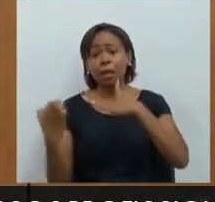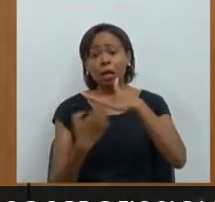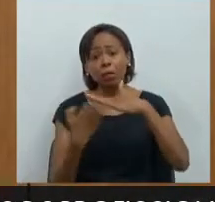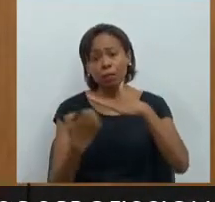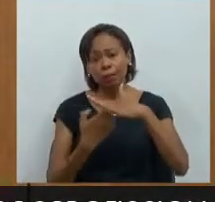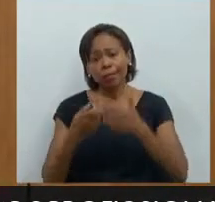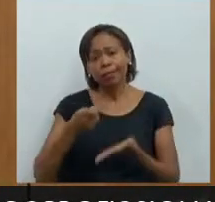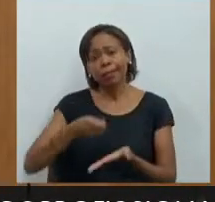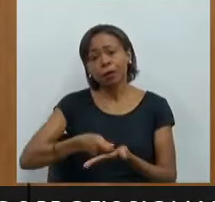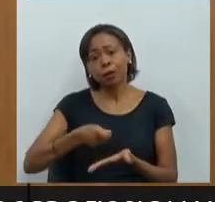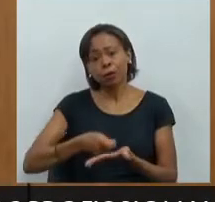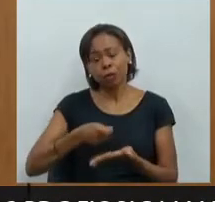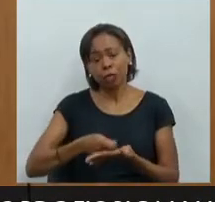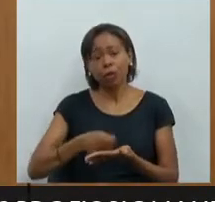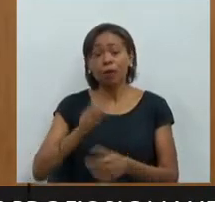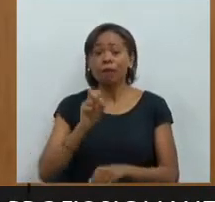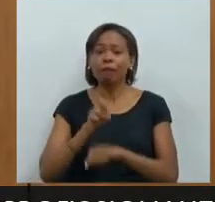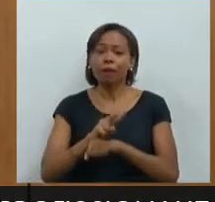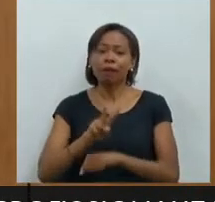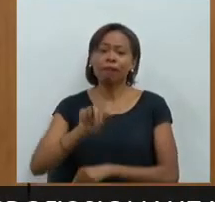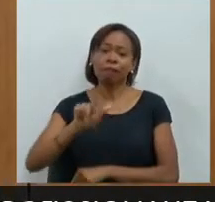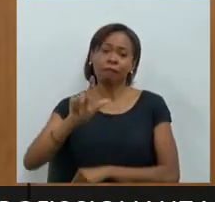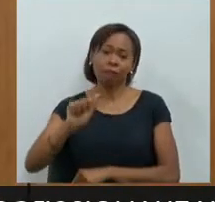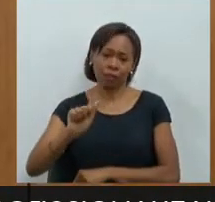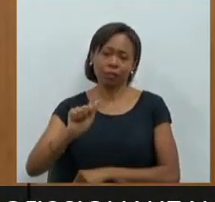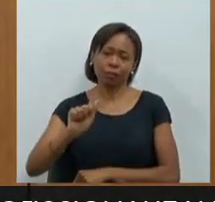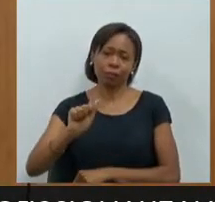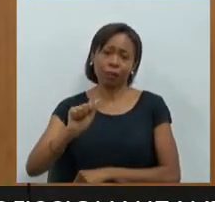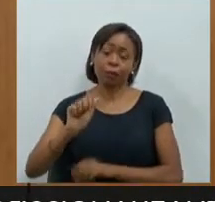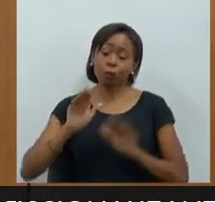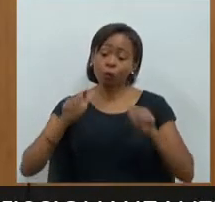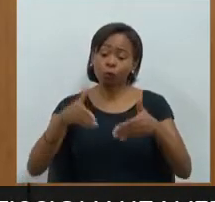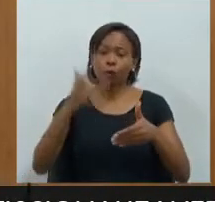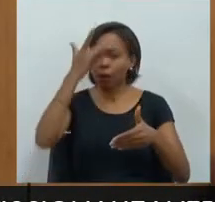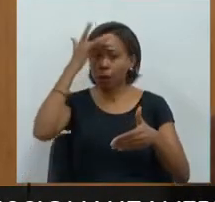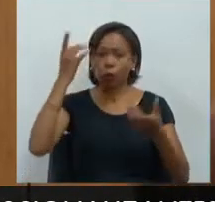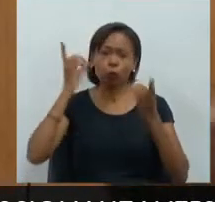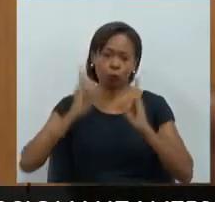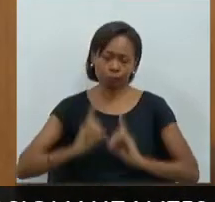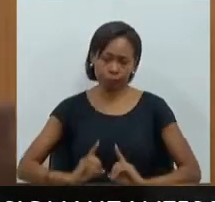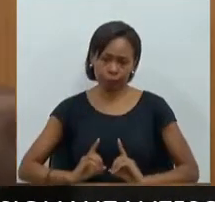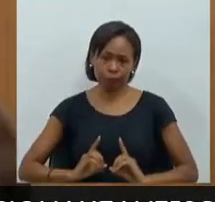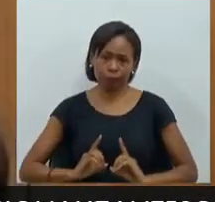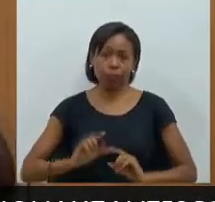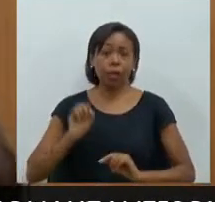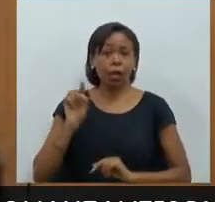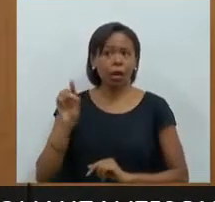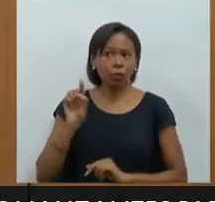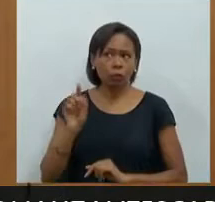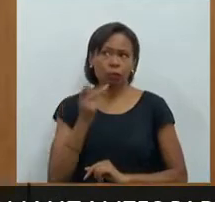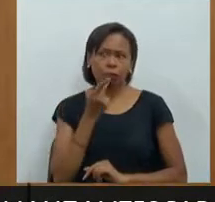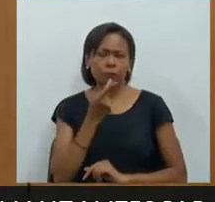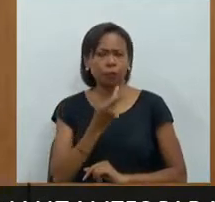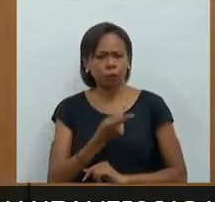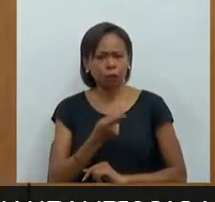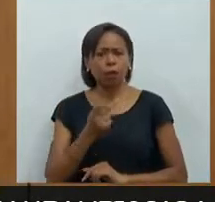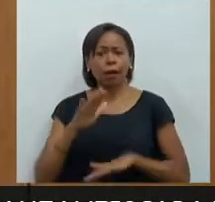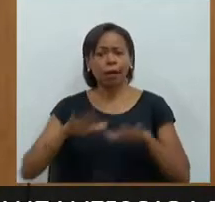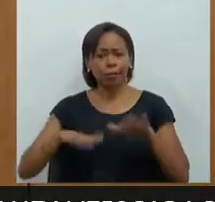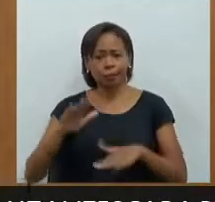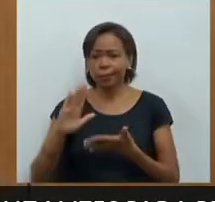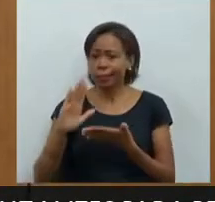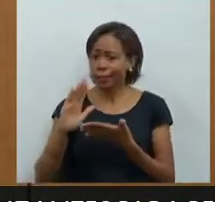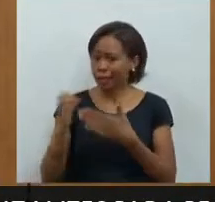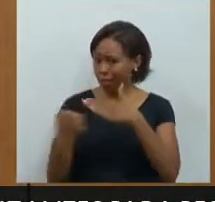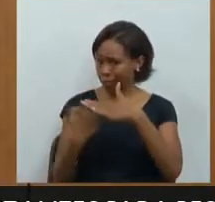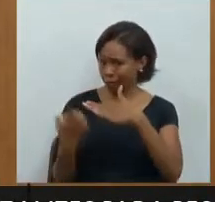uma reserva de vaga para a pessoa com deficiência. E que, na maioria das vezes, conforme a fala da senhora, a empresa busca